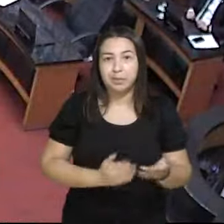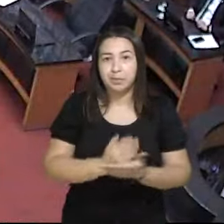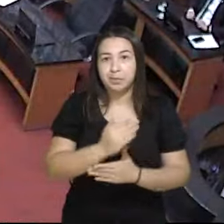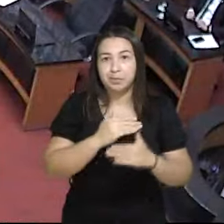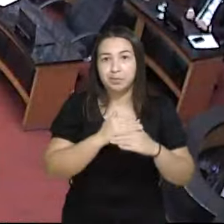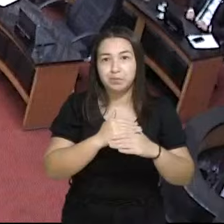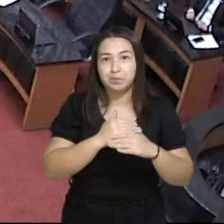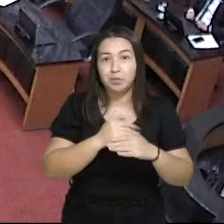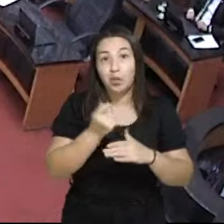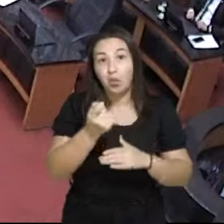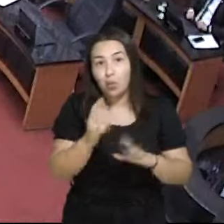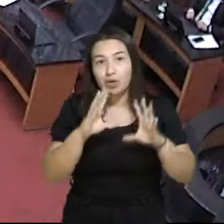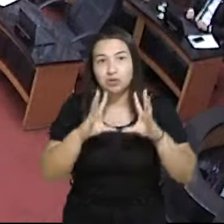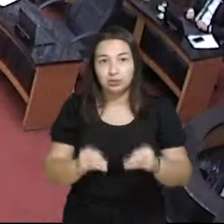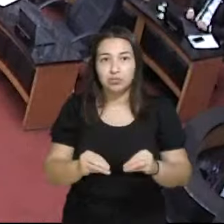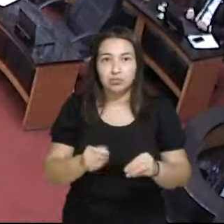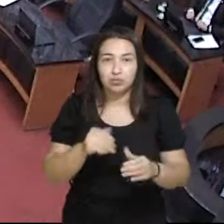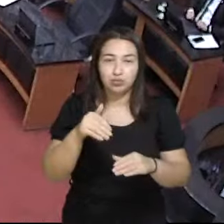por maioria.